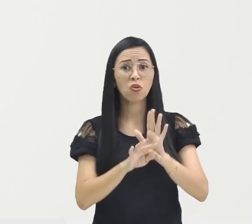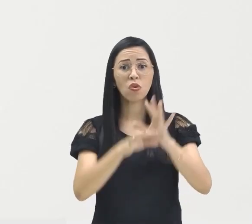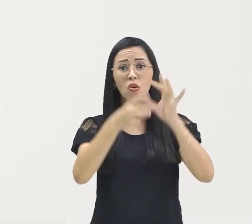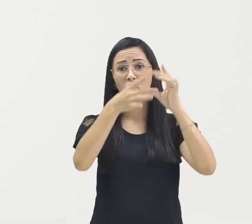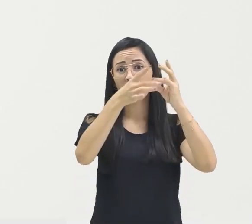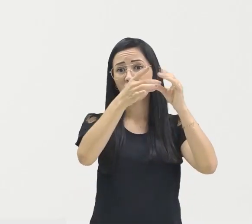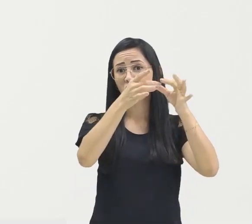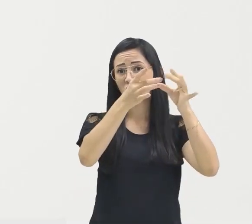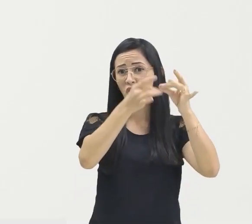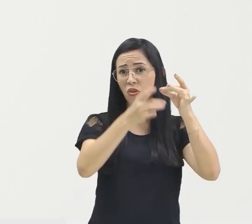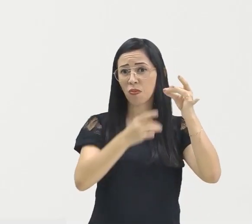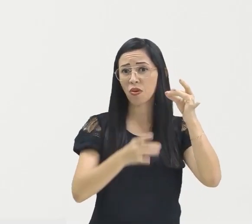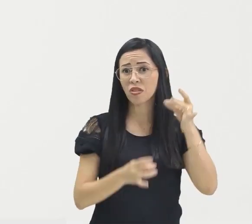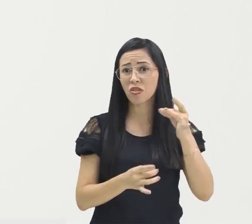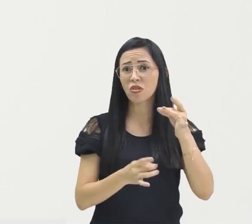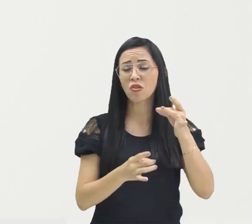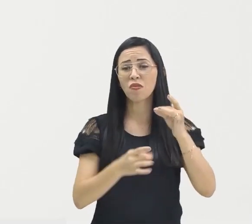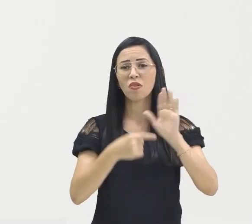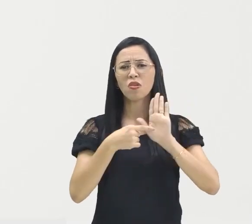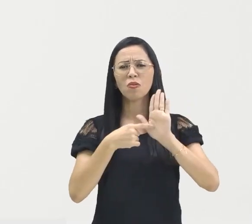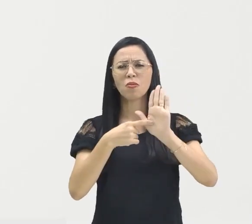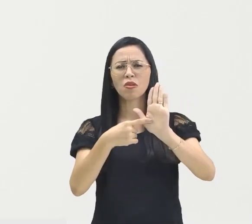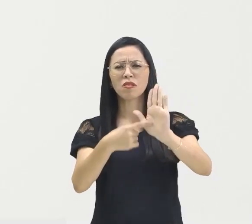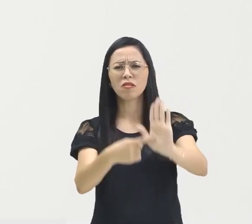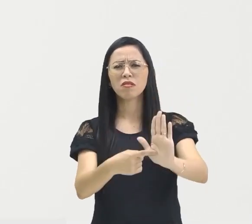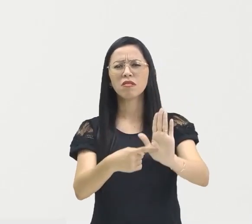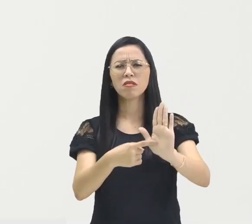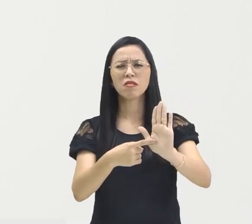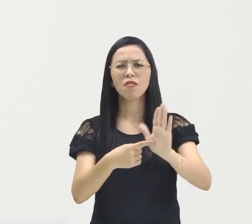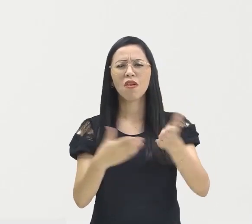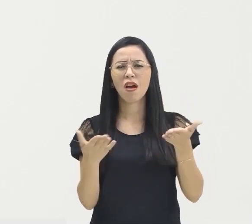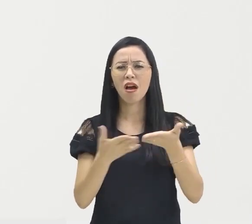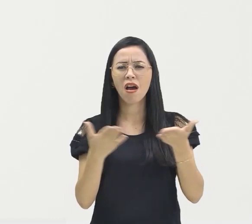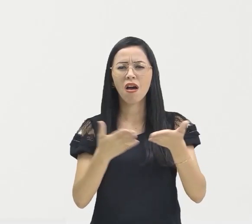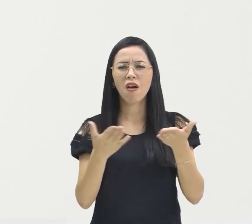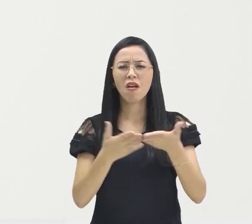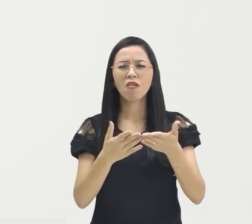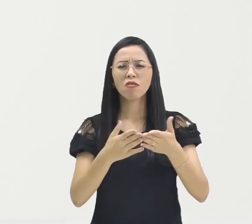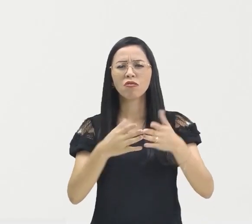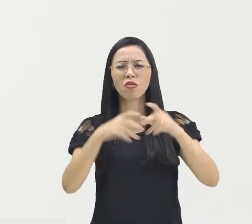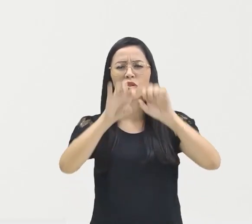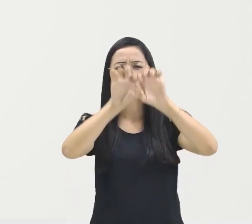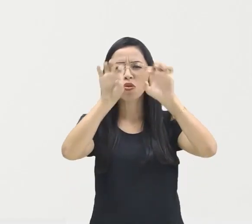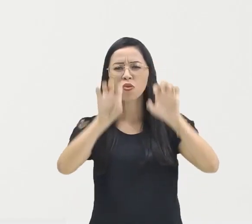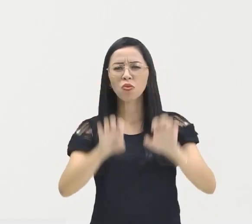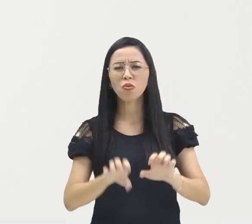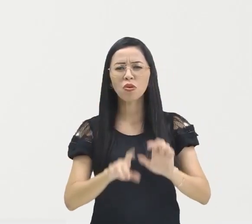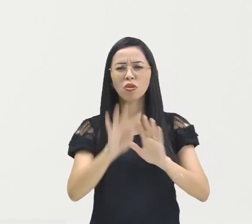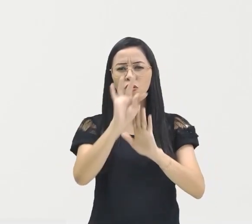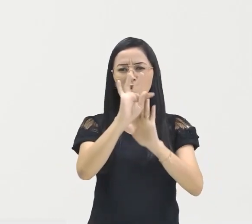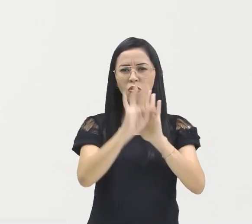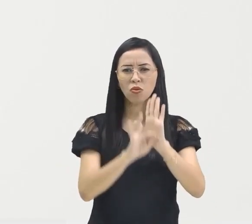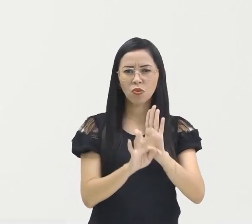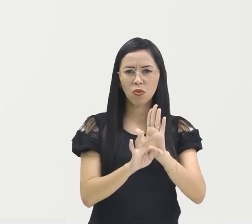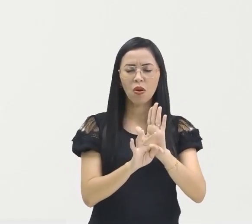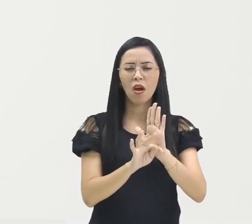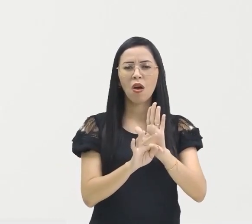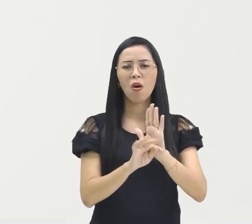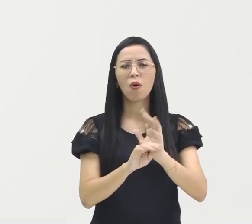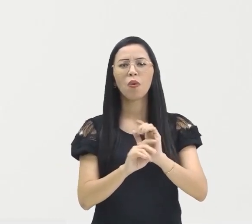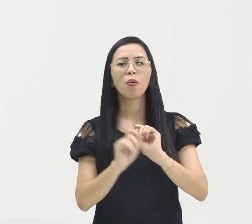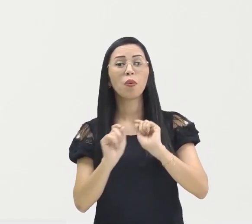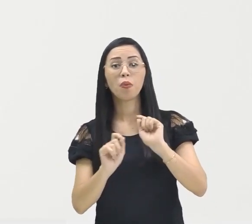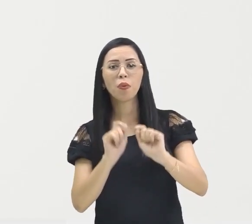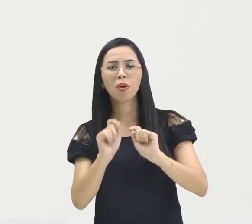falando de um texto narrativo, agora eu estou falando de uma estrutura dissertativa expositivo. Esse tipo de texto pode